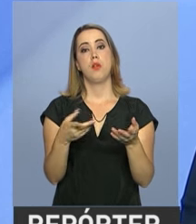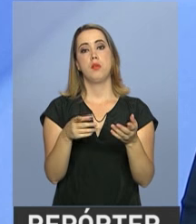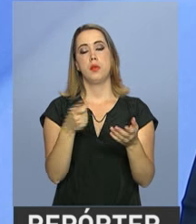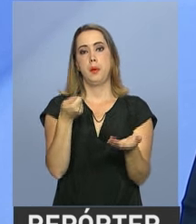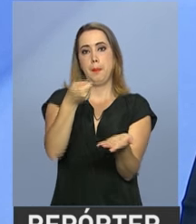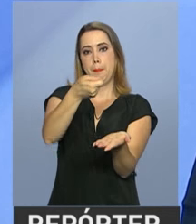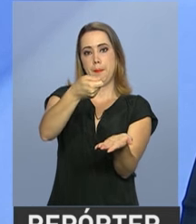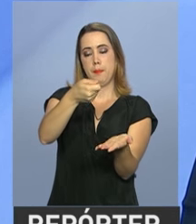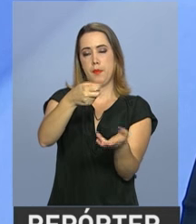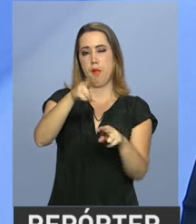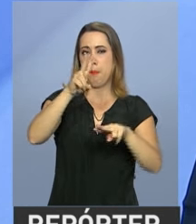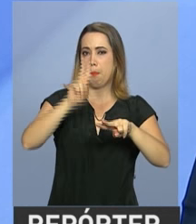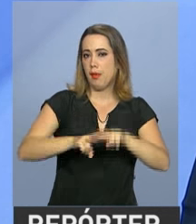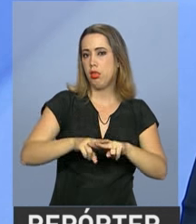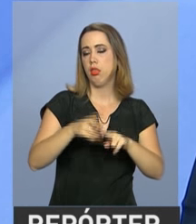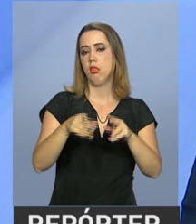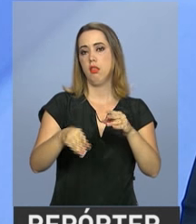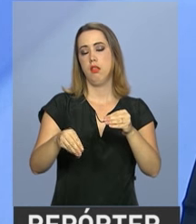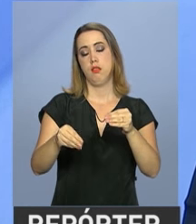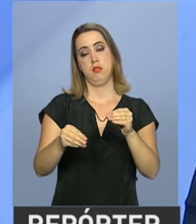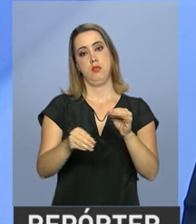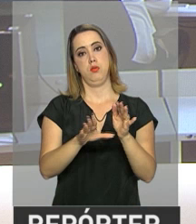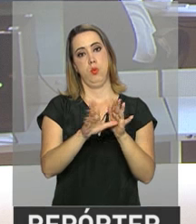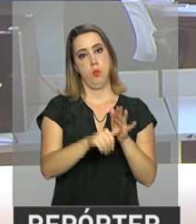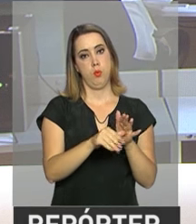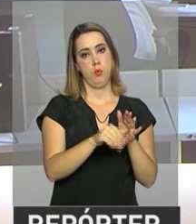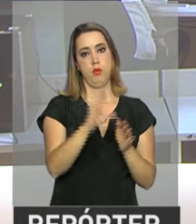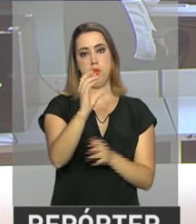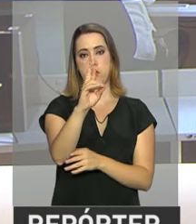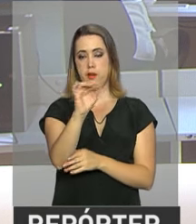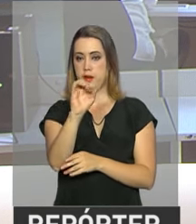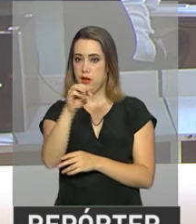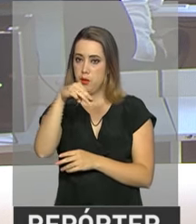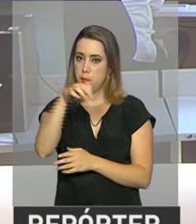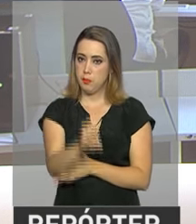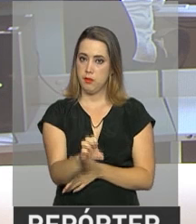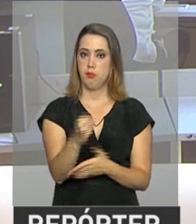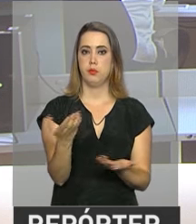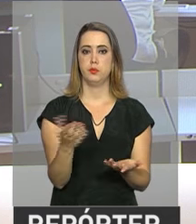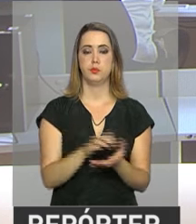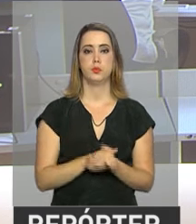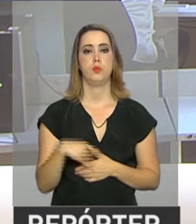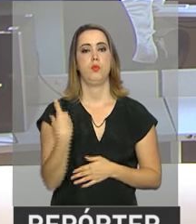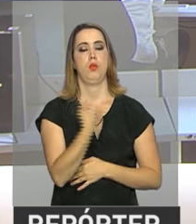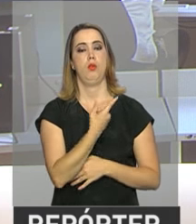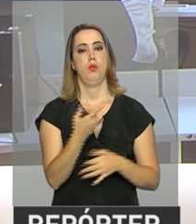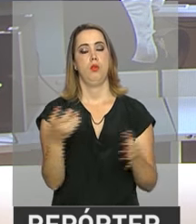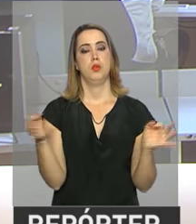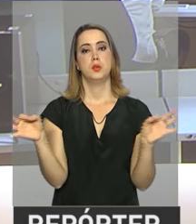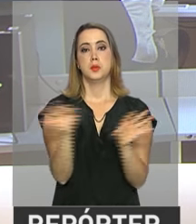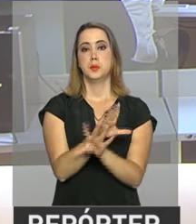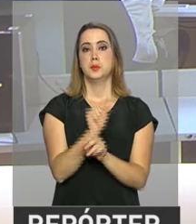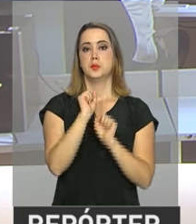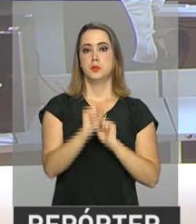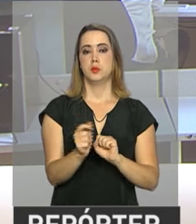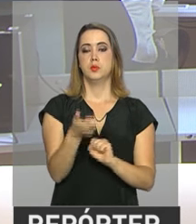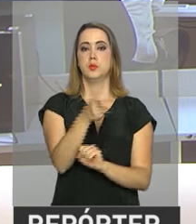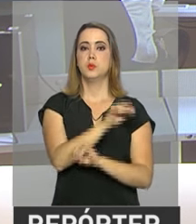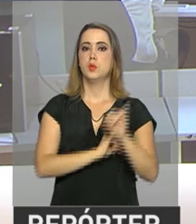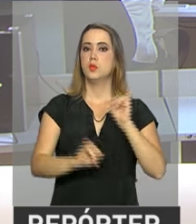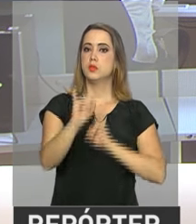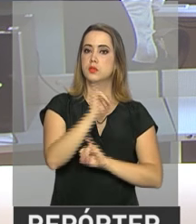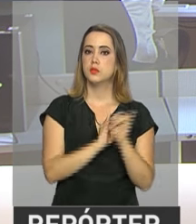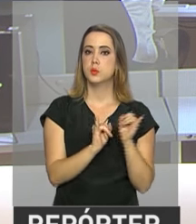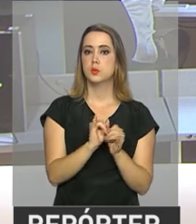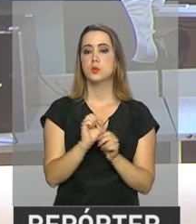podíamos estar anistiando esses crimes. E aqui termina esta edição do Repórter NBR. Podemos voltar a qualquer